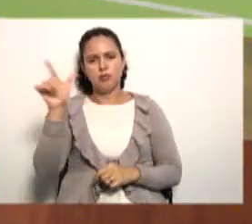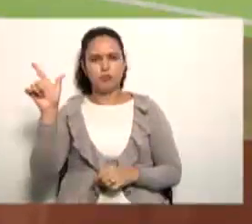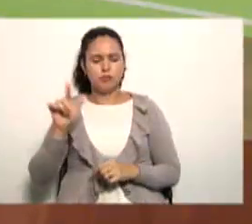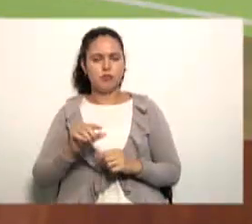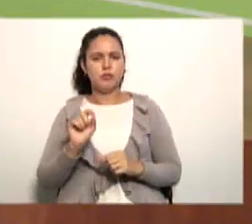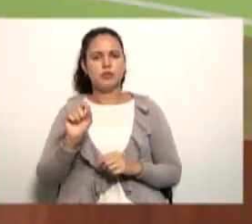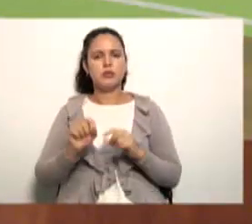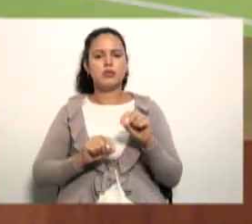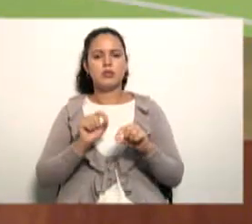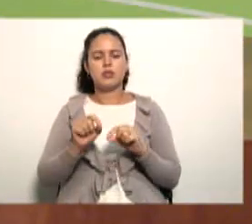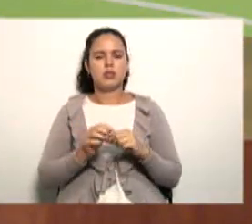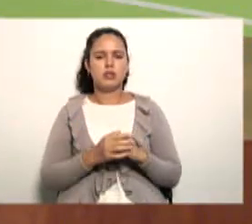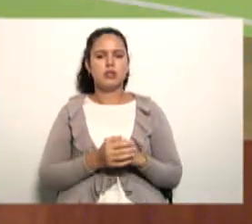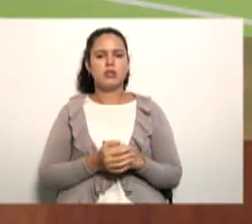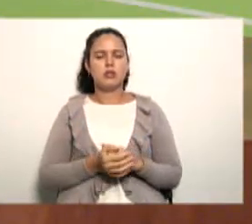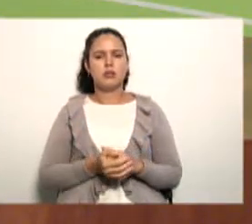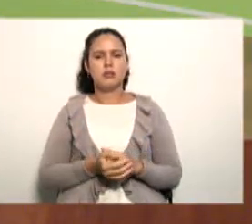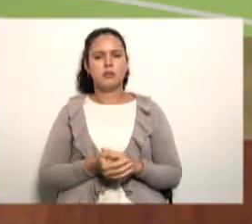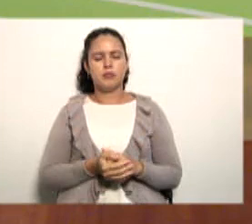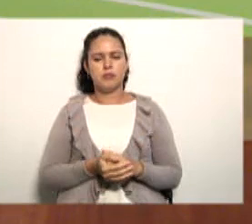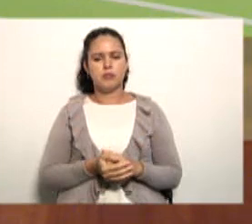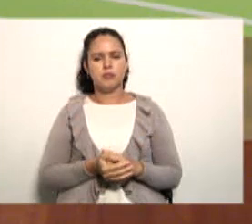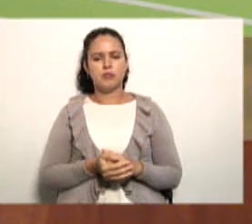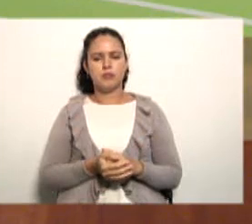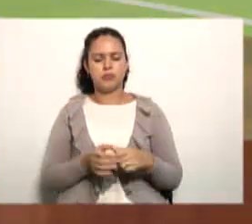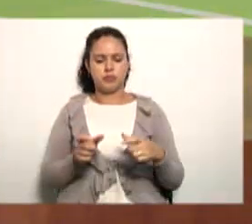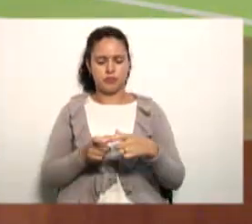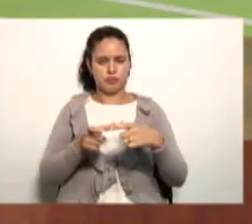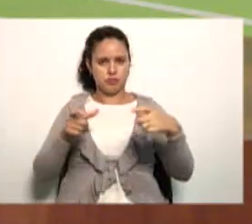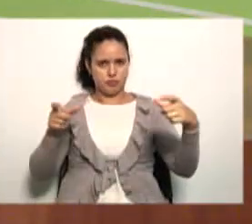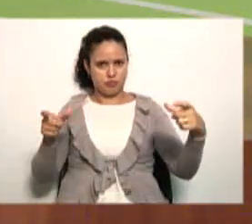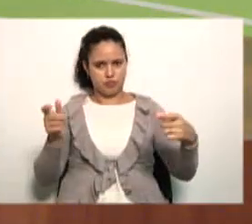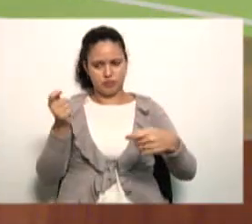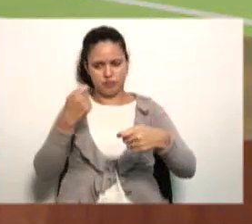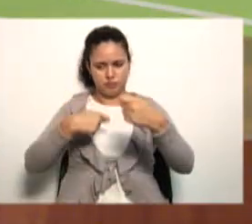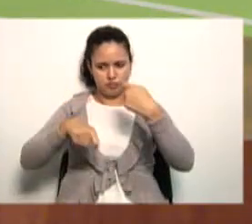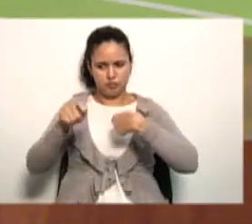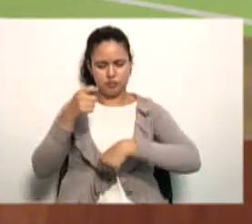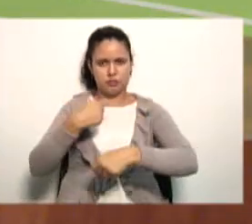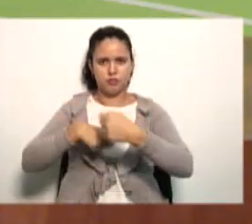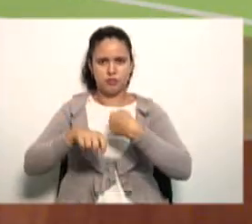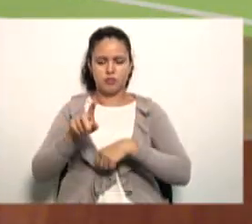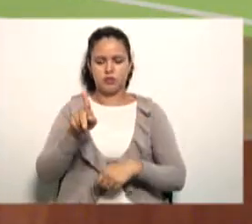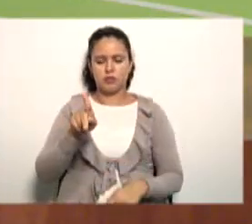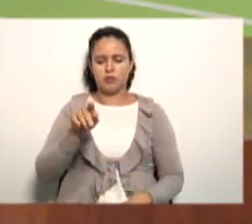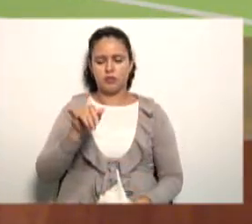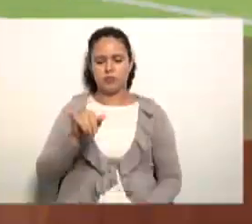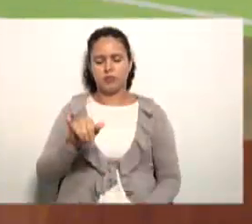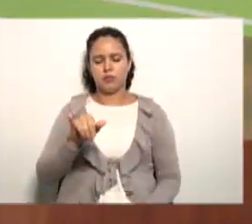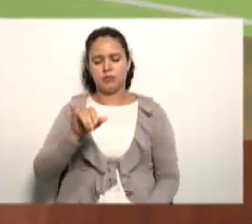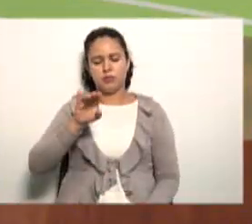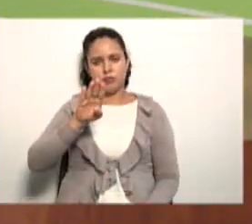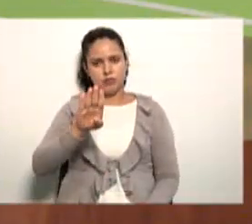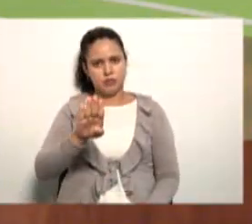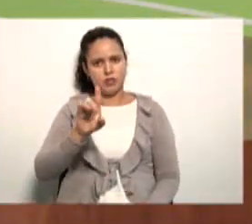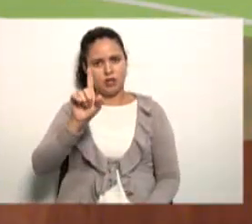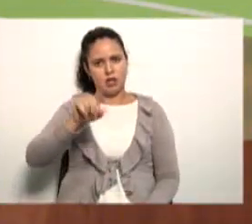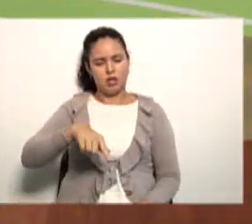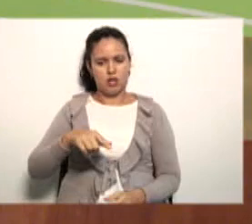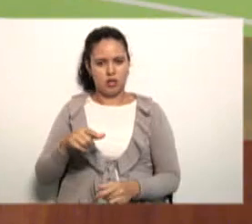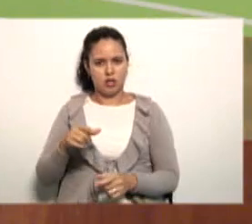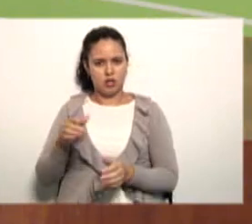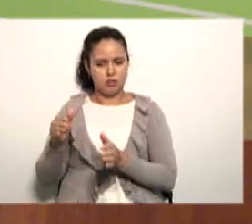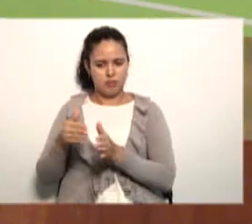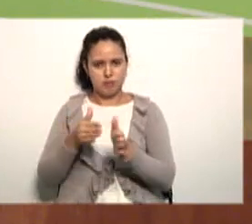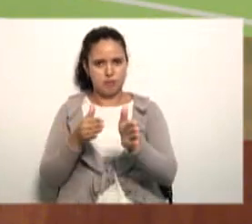relação a esses agregados macroeconômicos, como o PIB, como o índice de emprego, eles são de guia para as políticas públicas